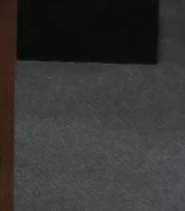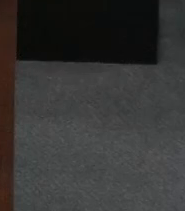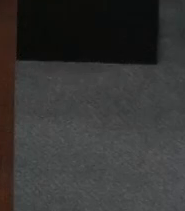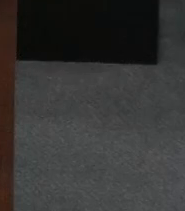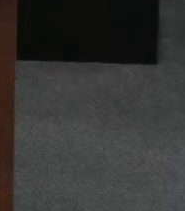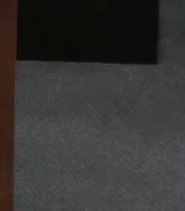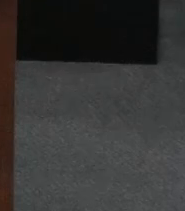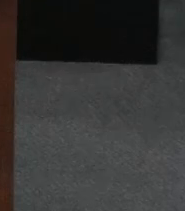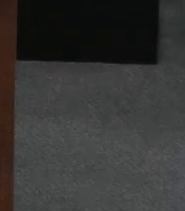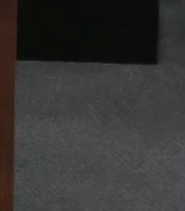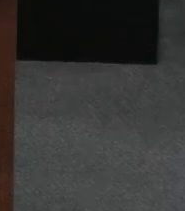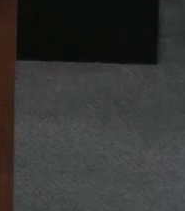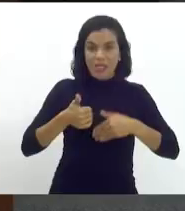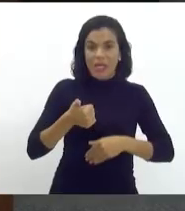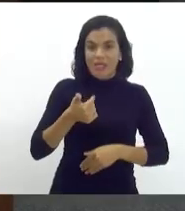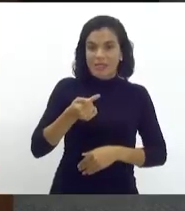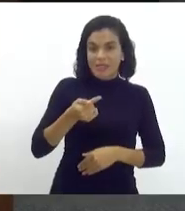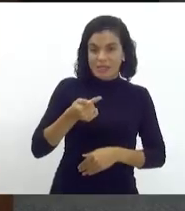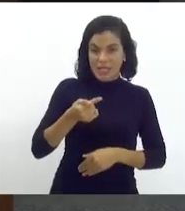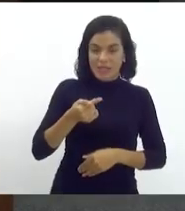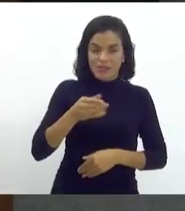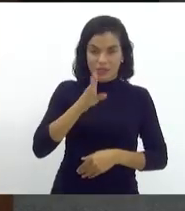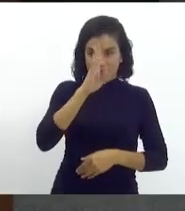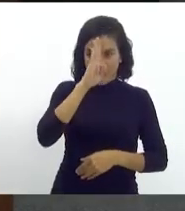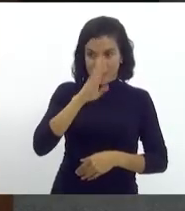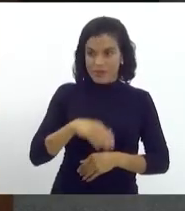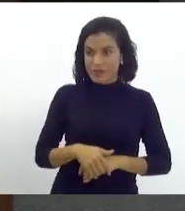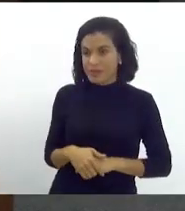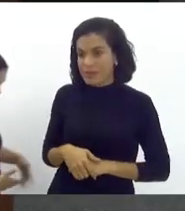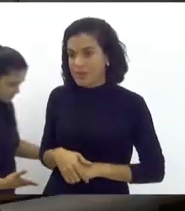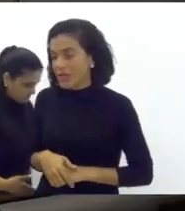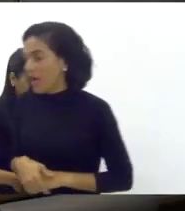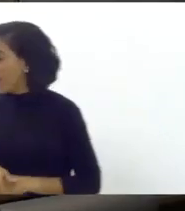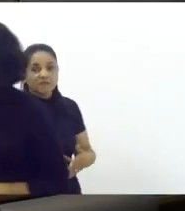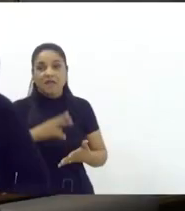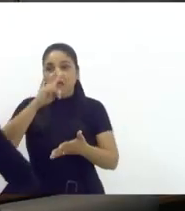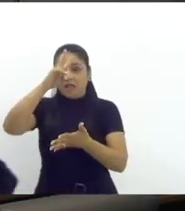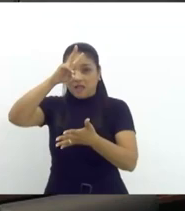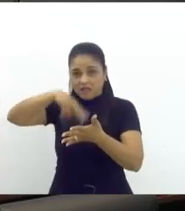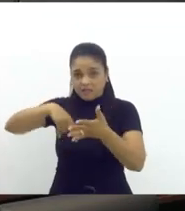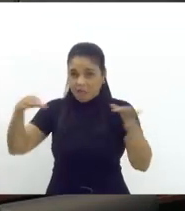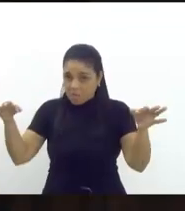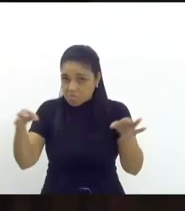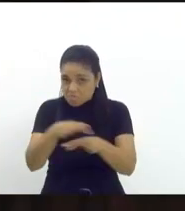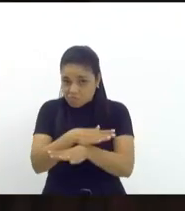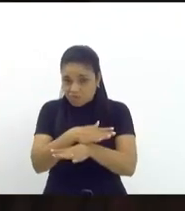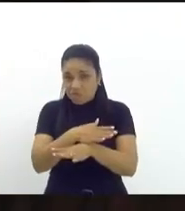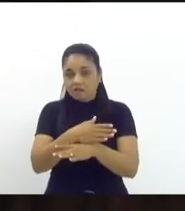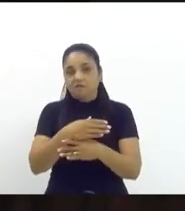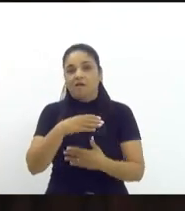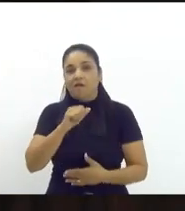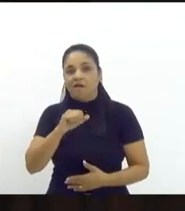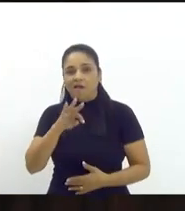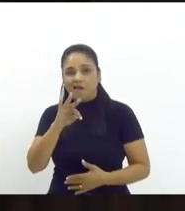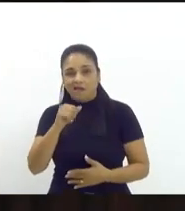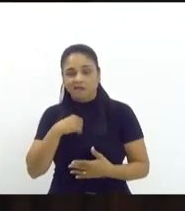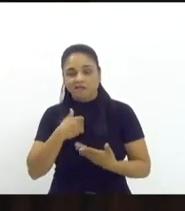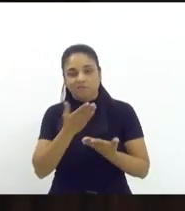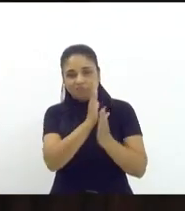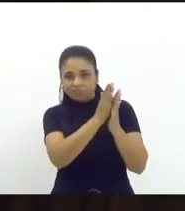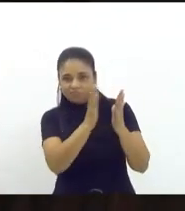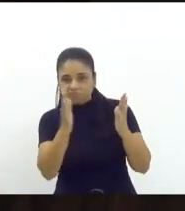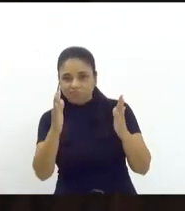encerrou-se às 17 horas lida e aprovada ata passa seu expediente